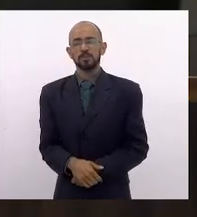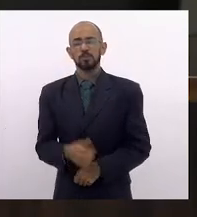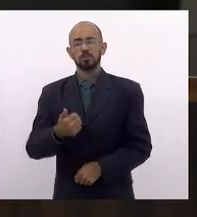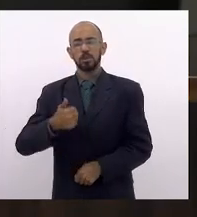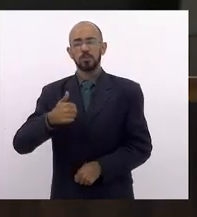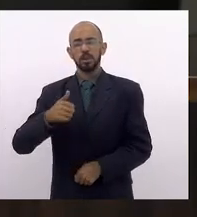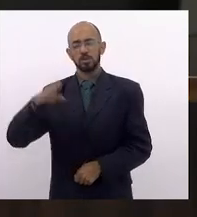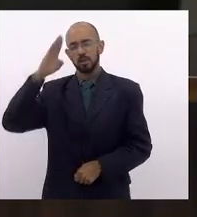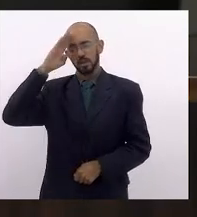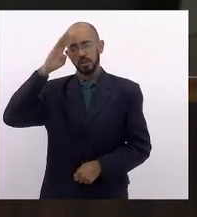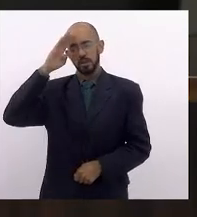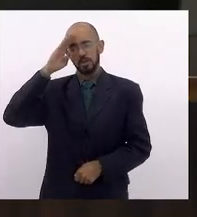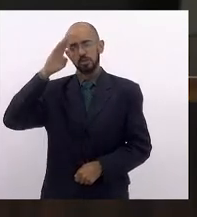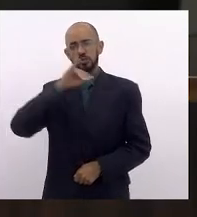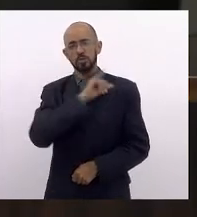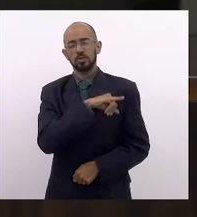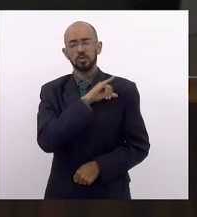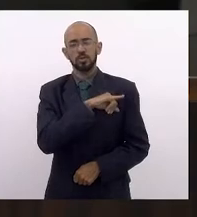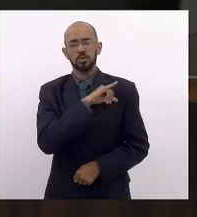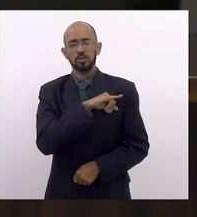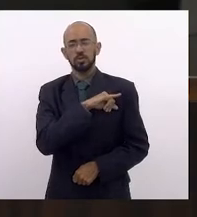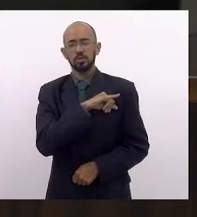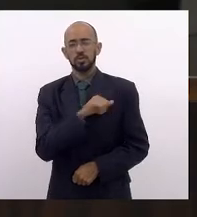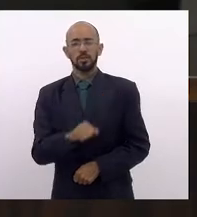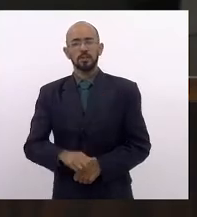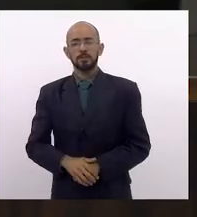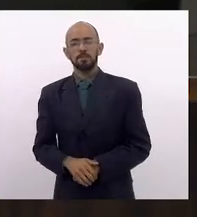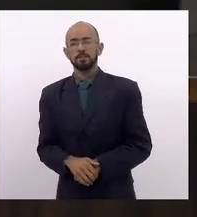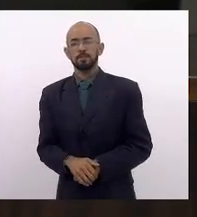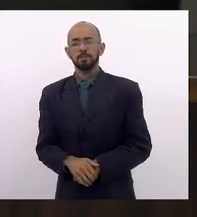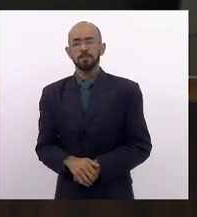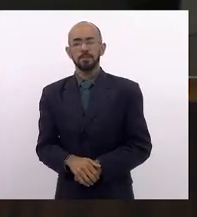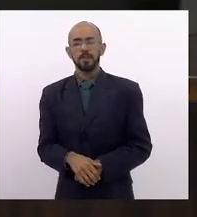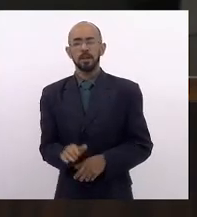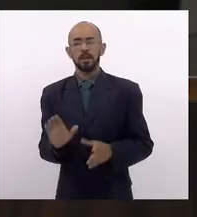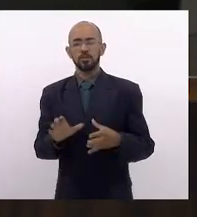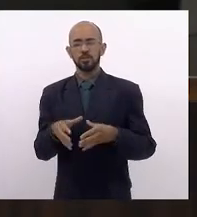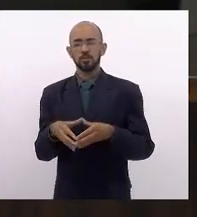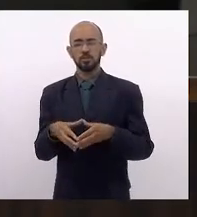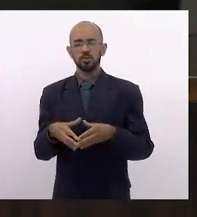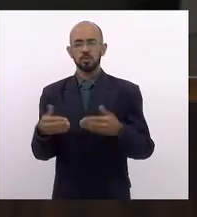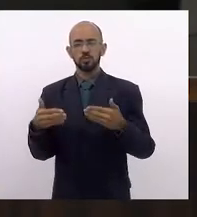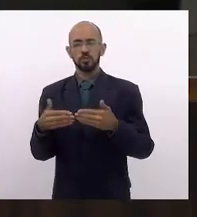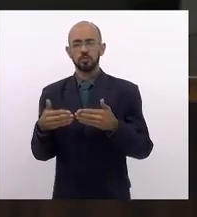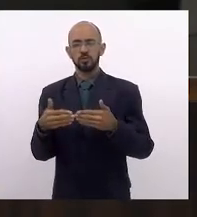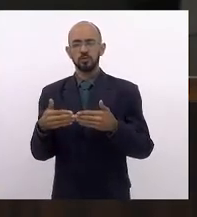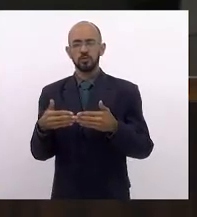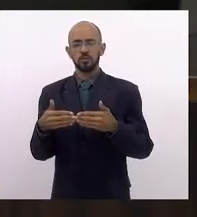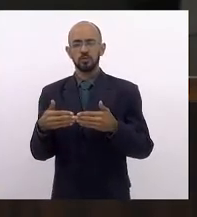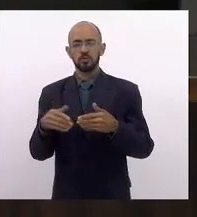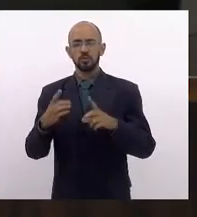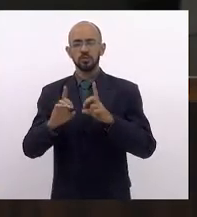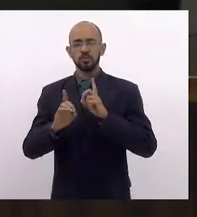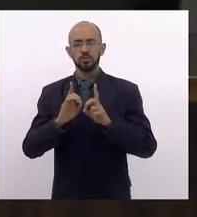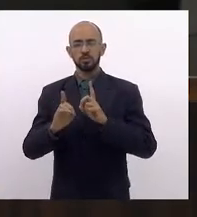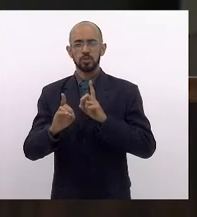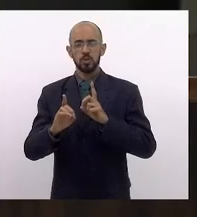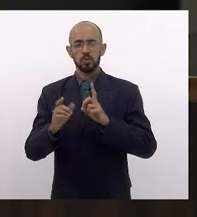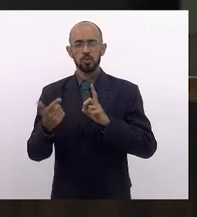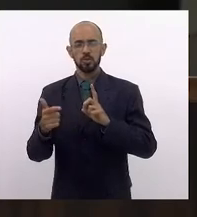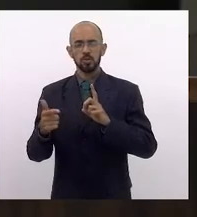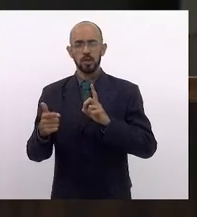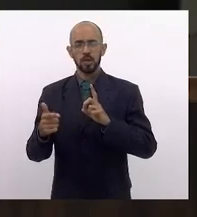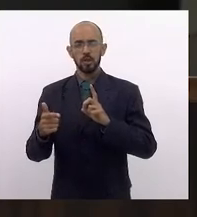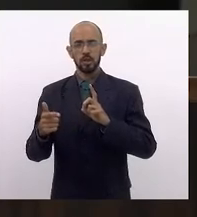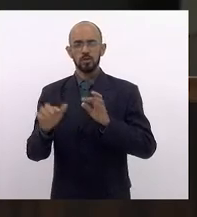Tenente da Polícia Militar do Estado do Rio de Janeiro para estar comissão de normas internas e proposições externas favorável relator Deputado Rodrigo Amorim e discussão 90 e Queira